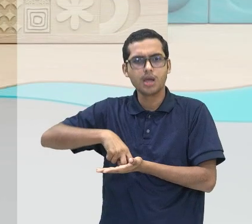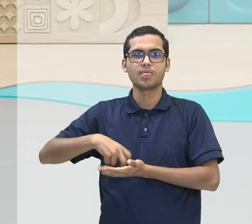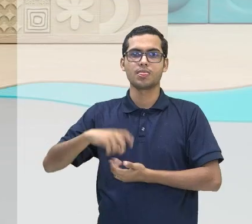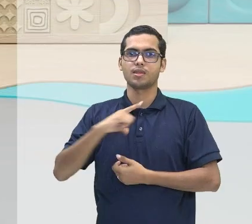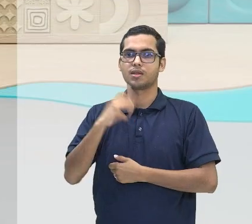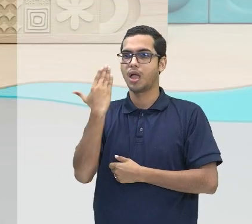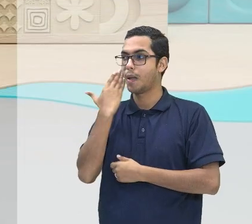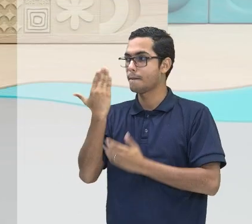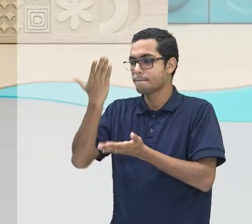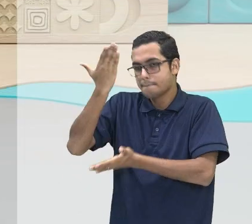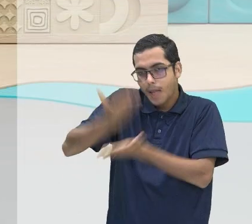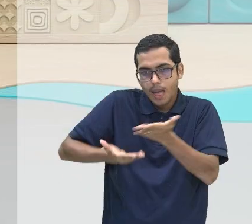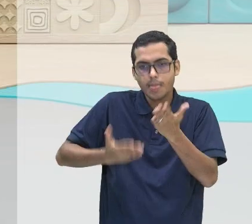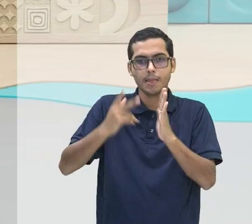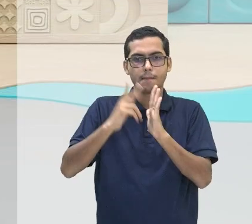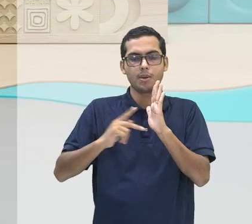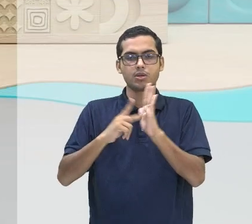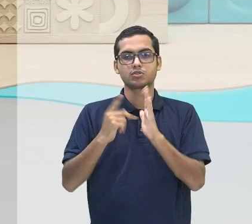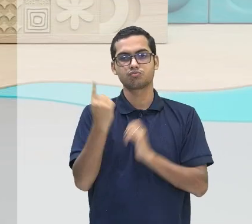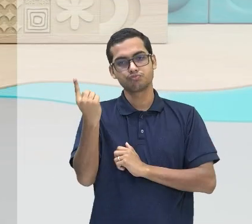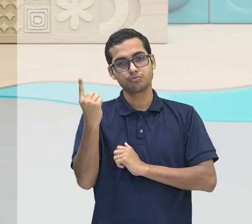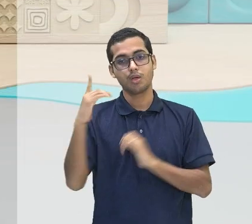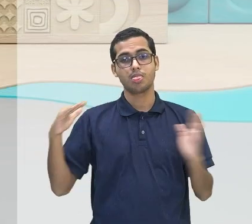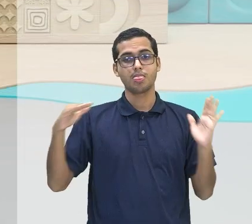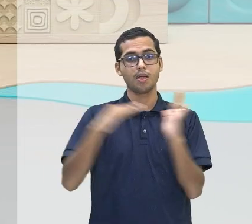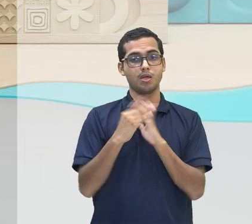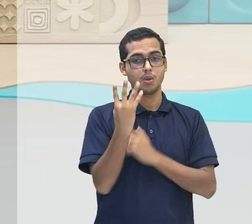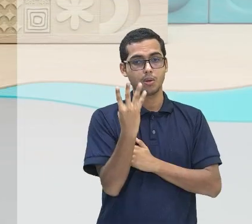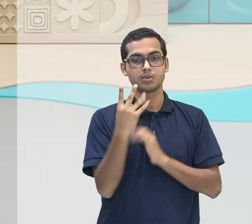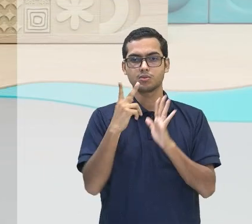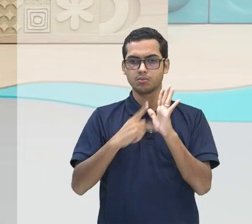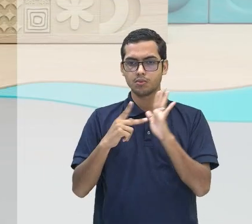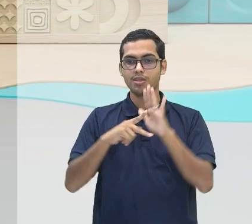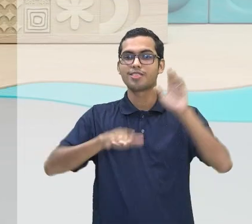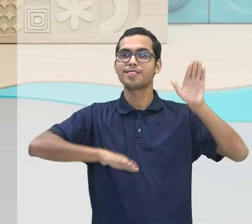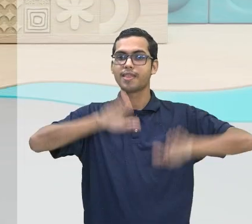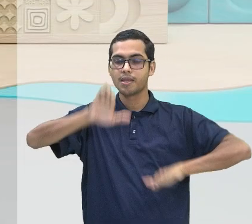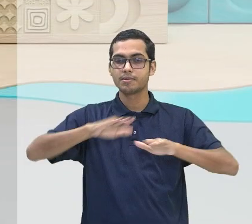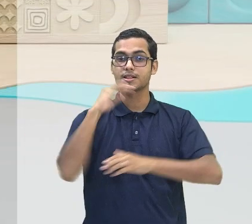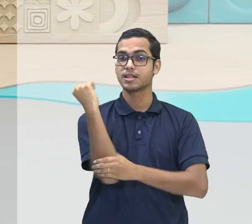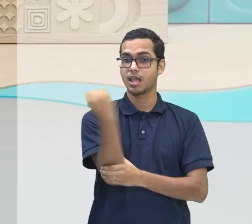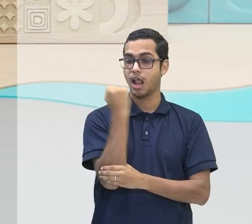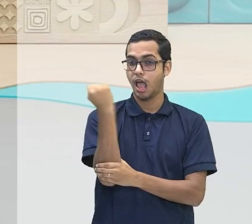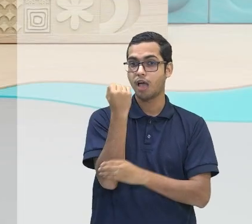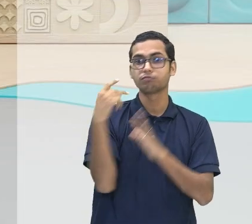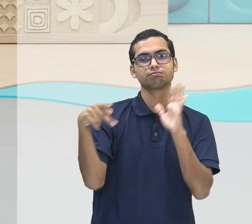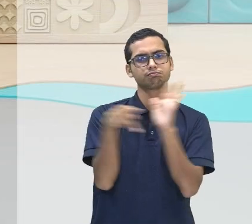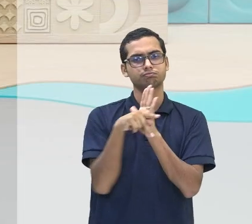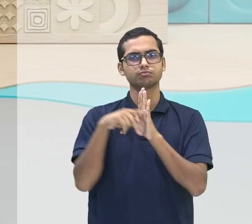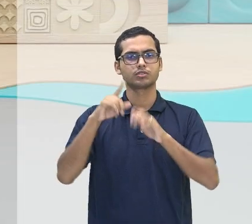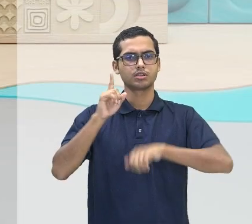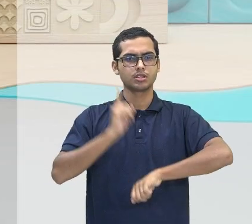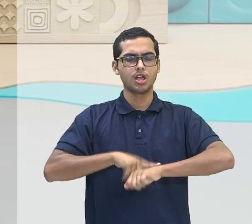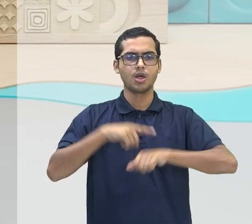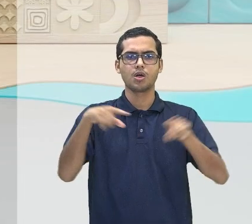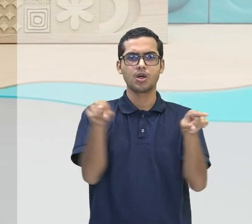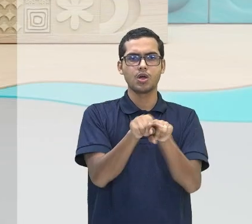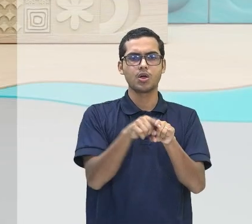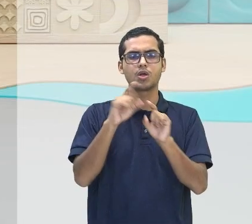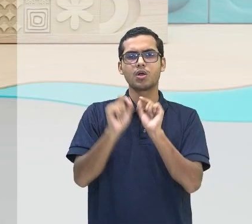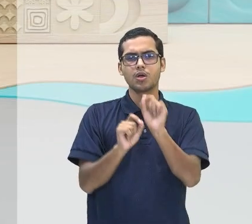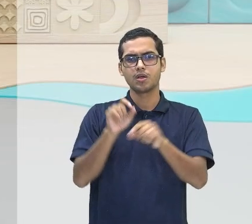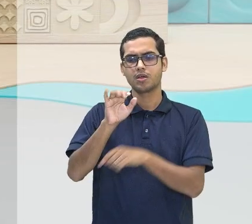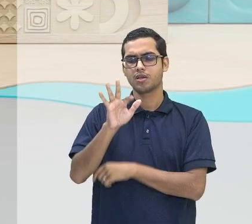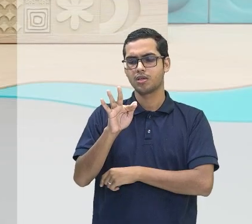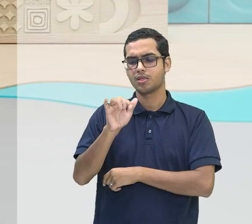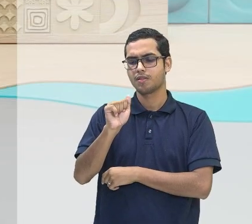de 1 até 4 pontos, variando ali conforme a gravidade da falta cometida, ok? E a luta ela pode